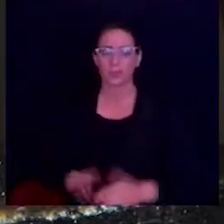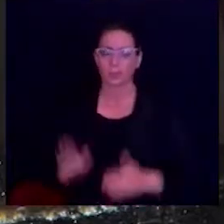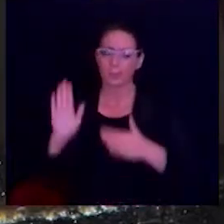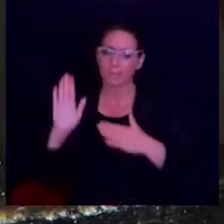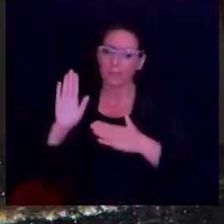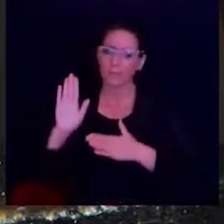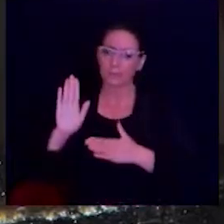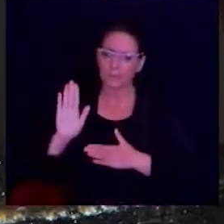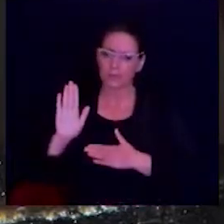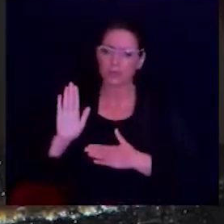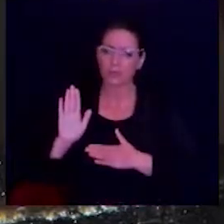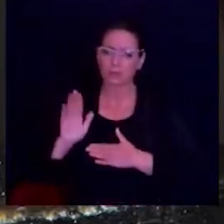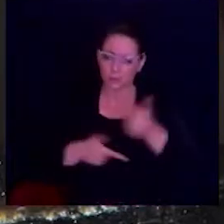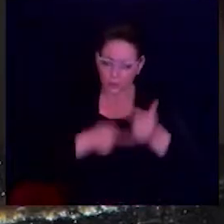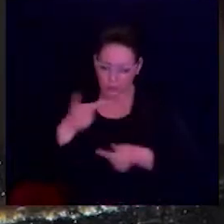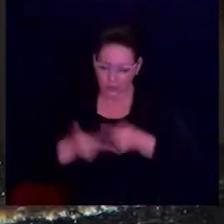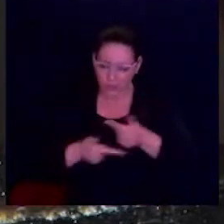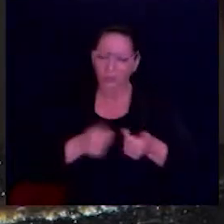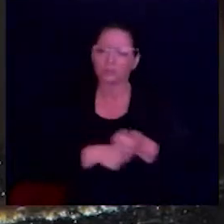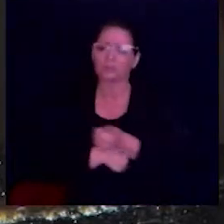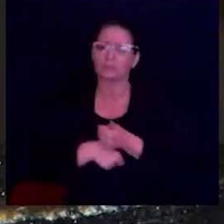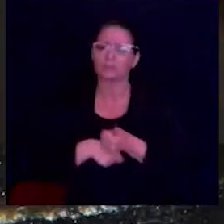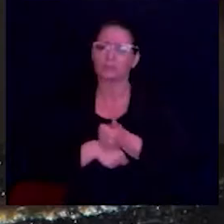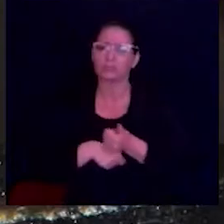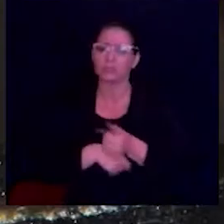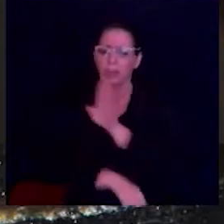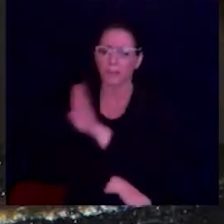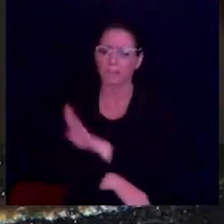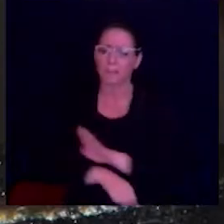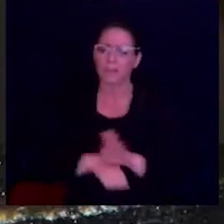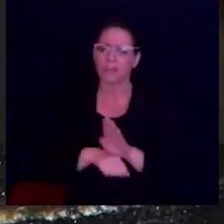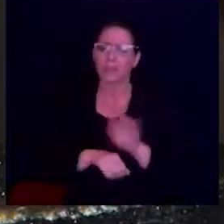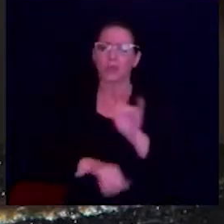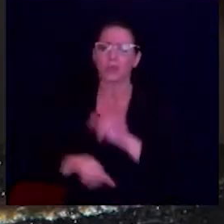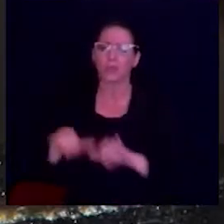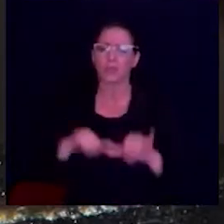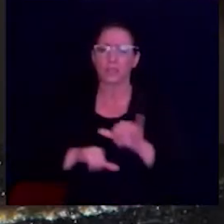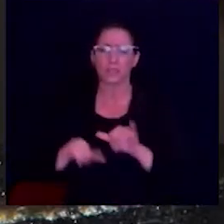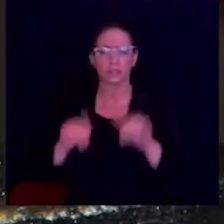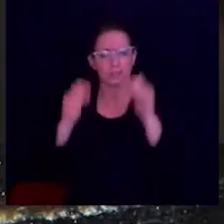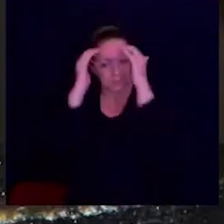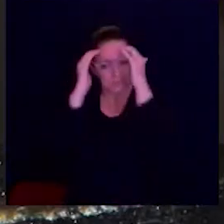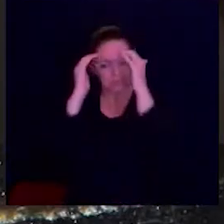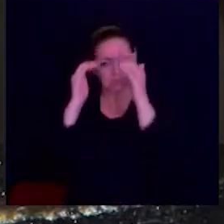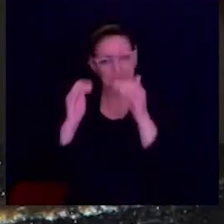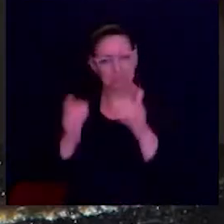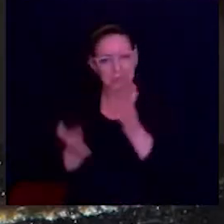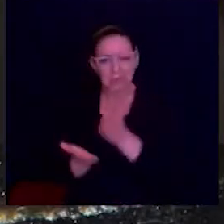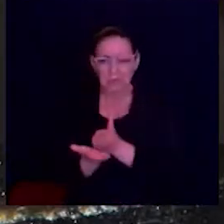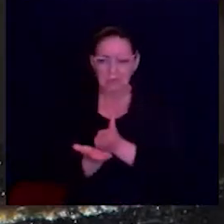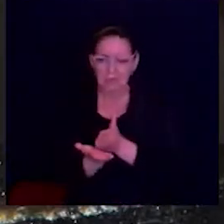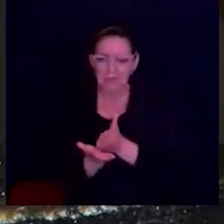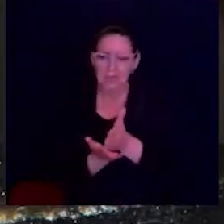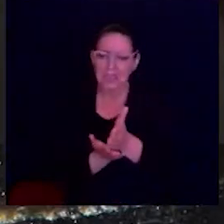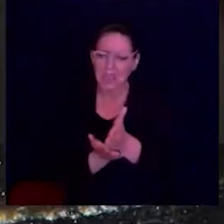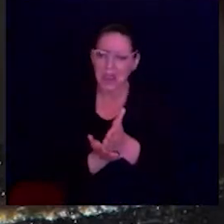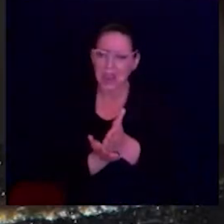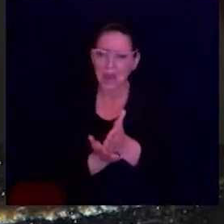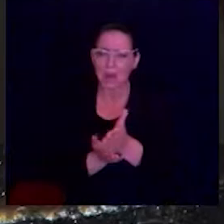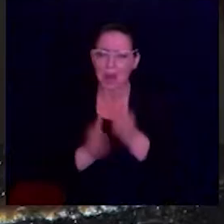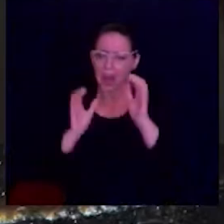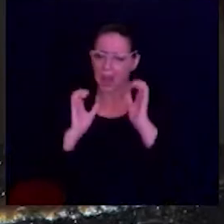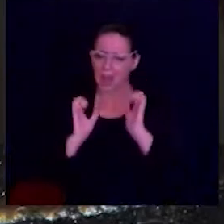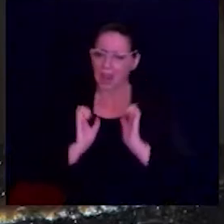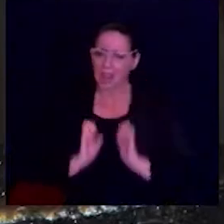Prometo, no exercício da minha profissão de bacharel em Química, cumprir fielmente os deveres da honra e